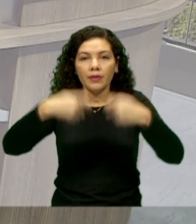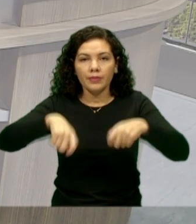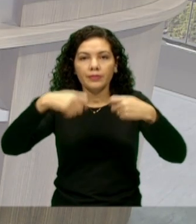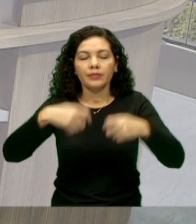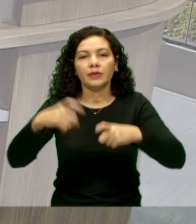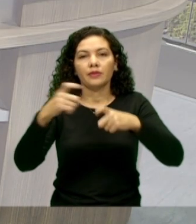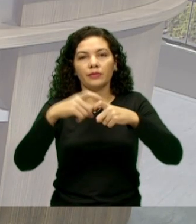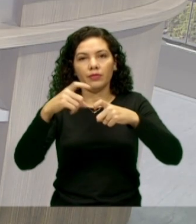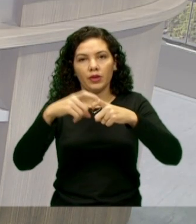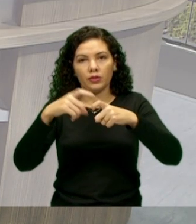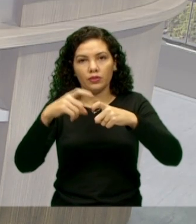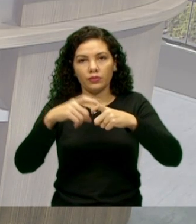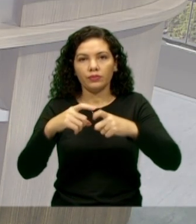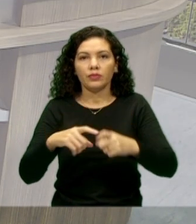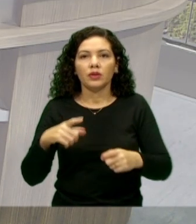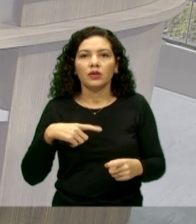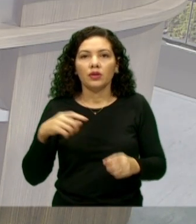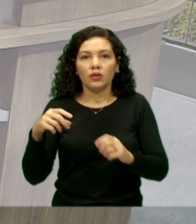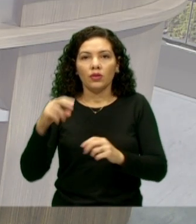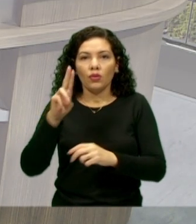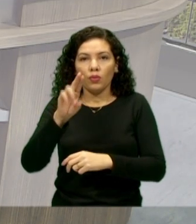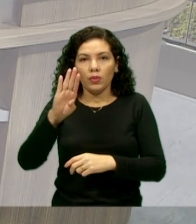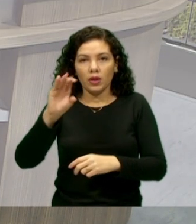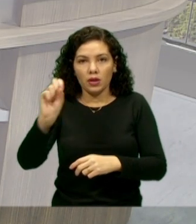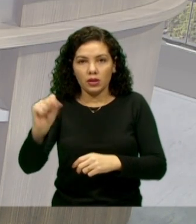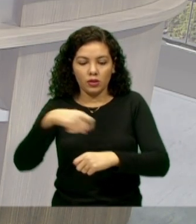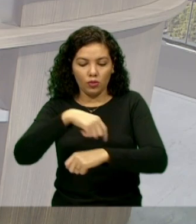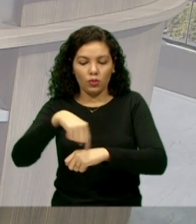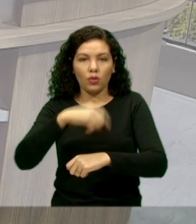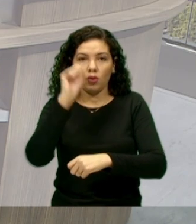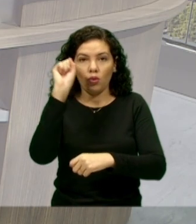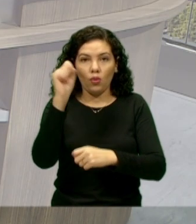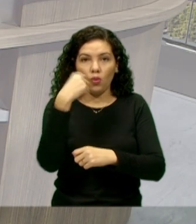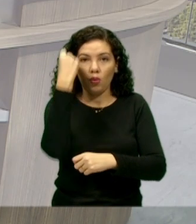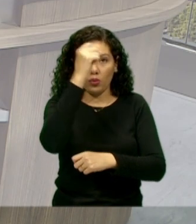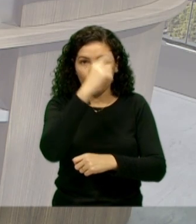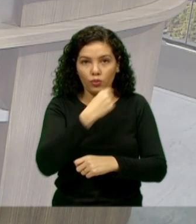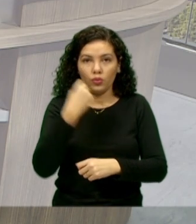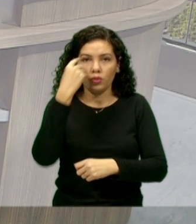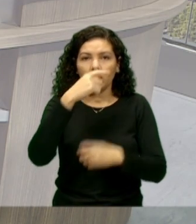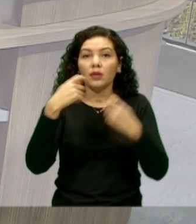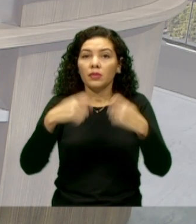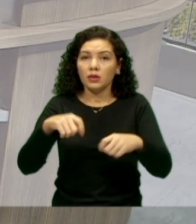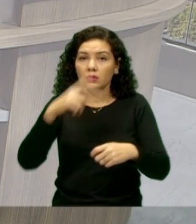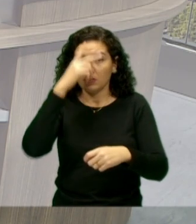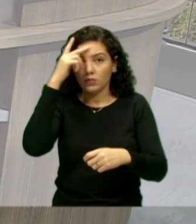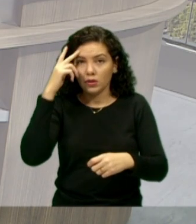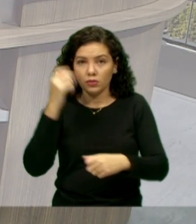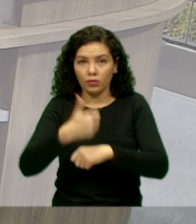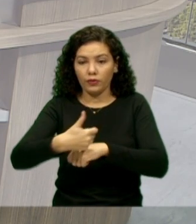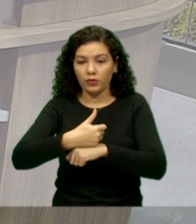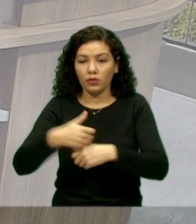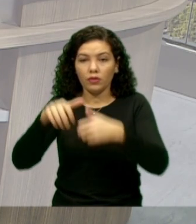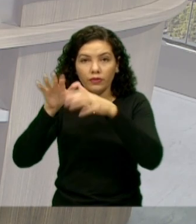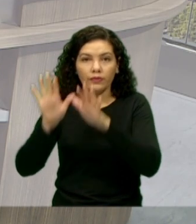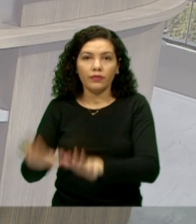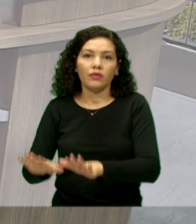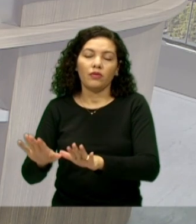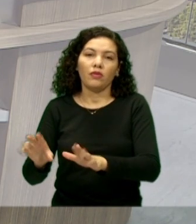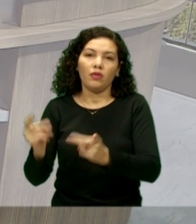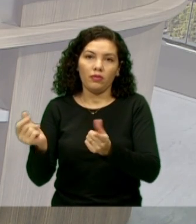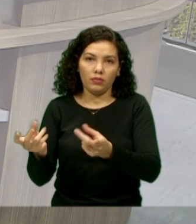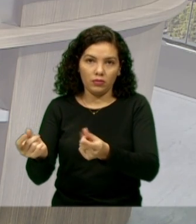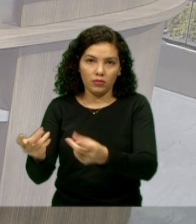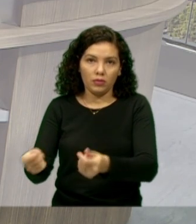posto médico de 8 horas, nós precisamos de um profissional efetivo, estabelecido lá. E para isso nós precisamos